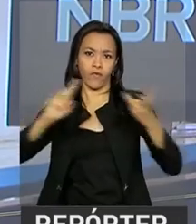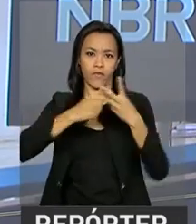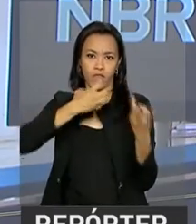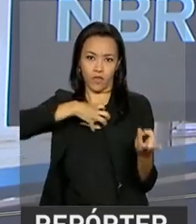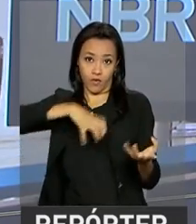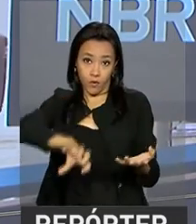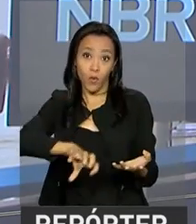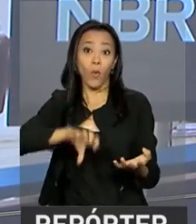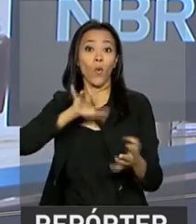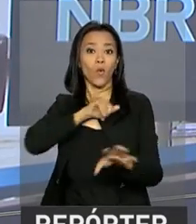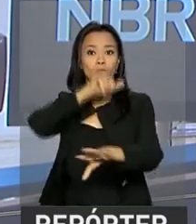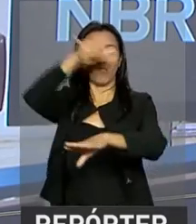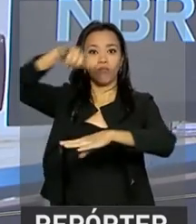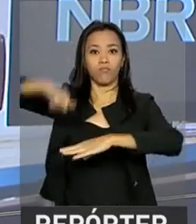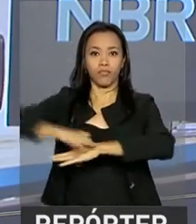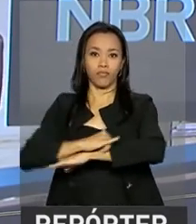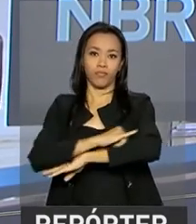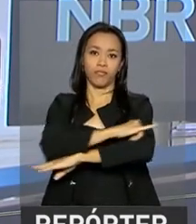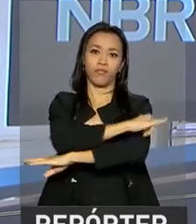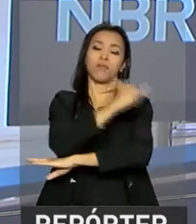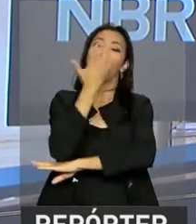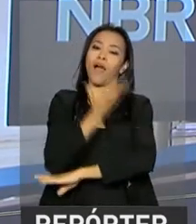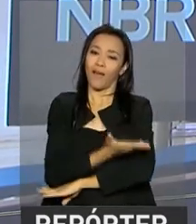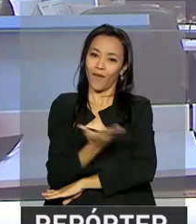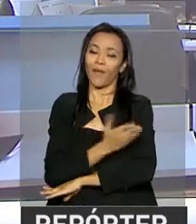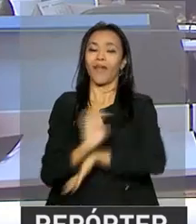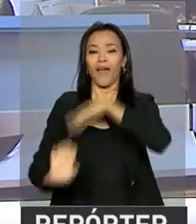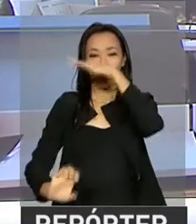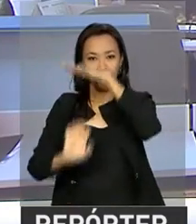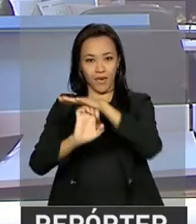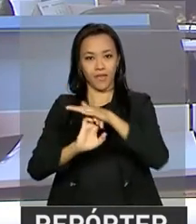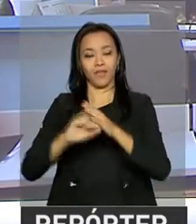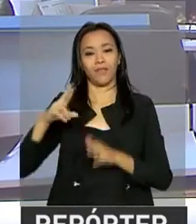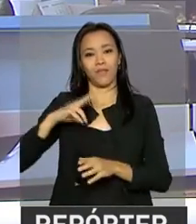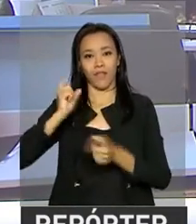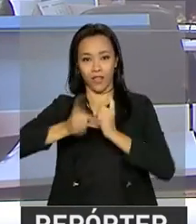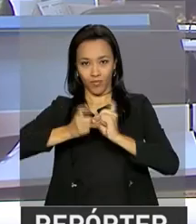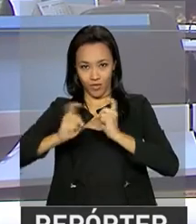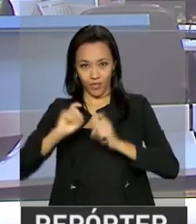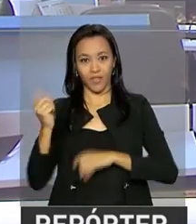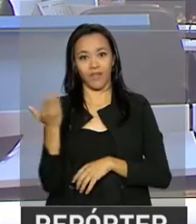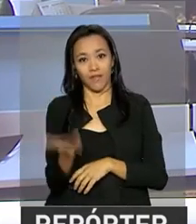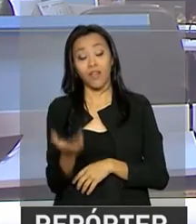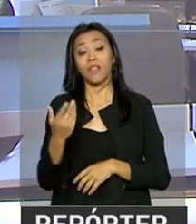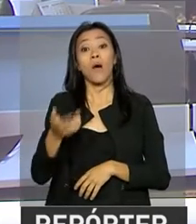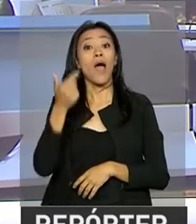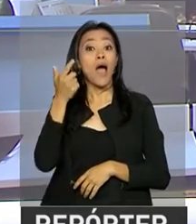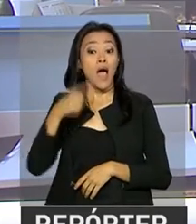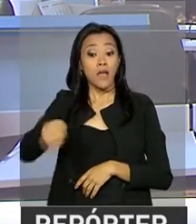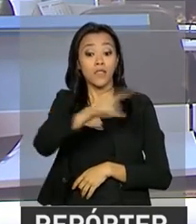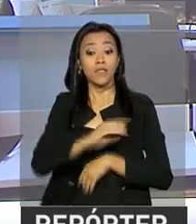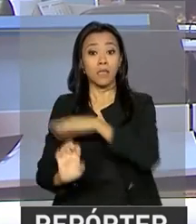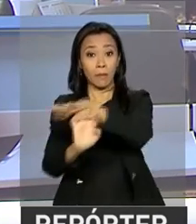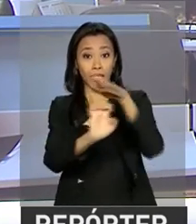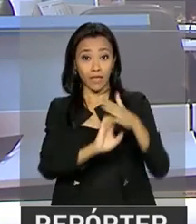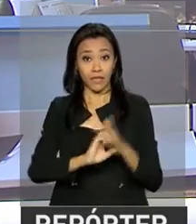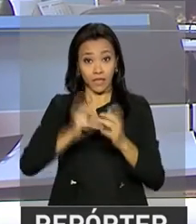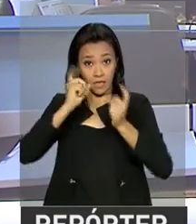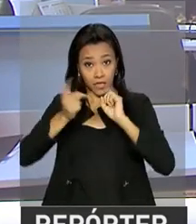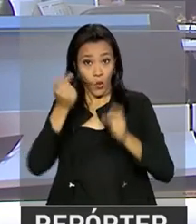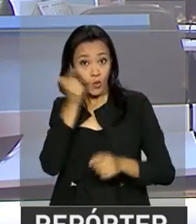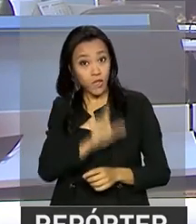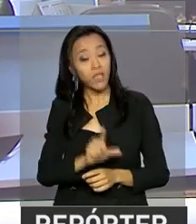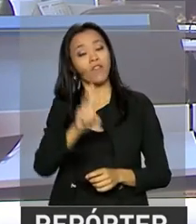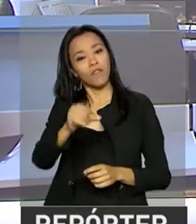que foram concedidos à iniciativa privada as empresas vencedoras vão ter que ampliar e construir novos